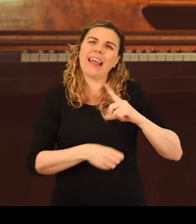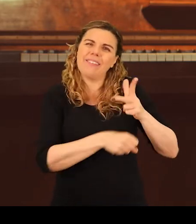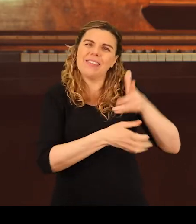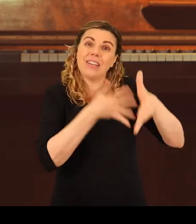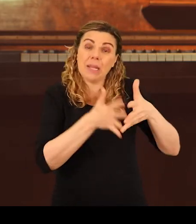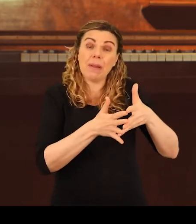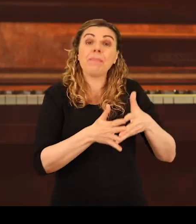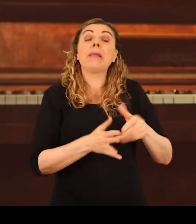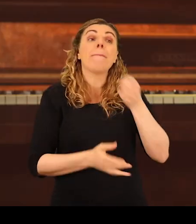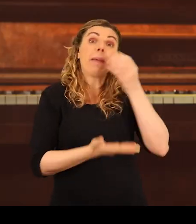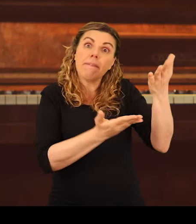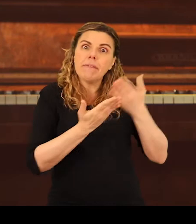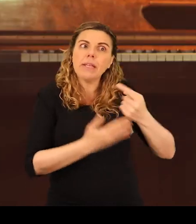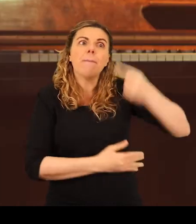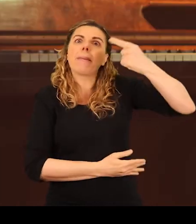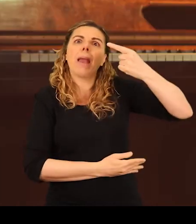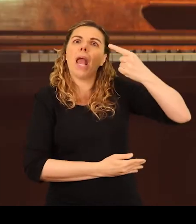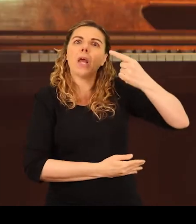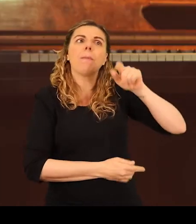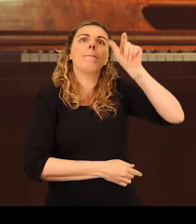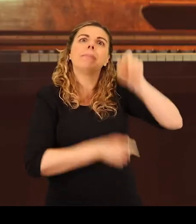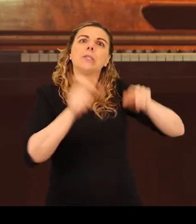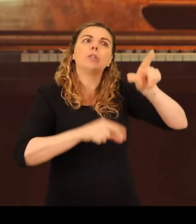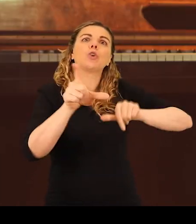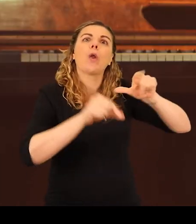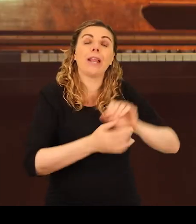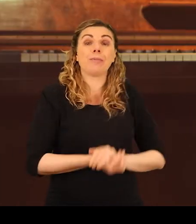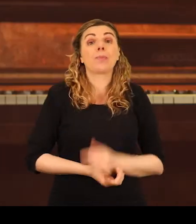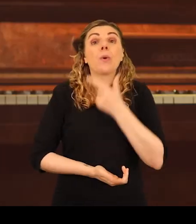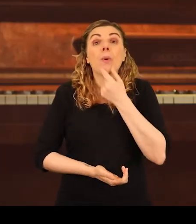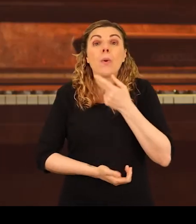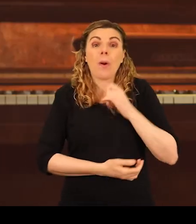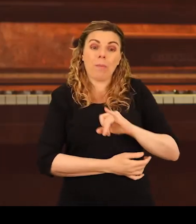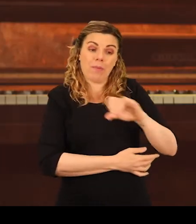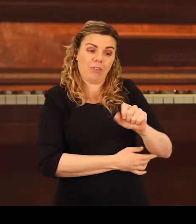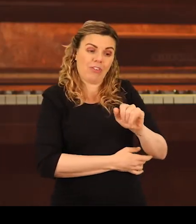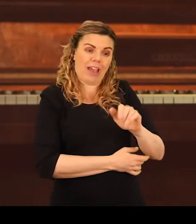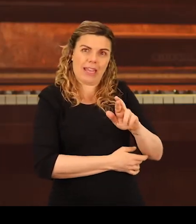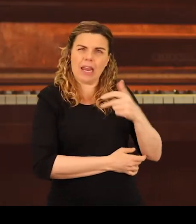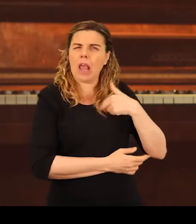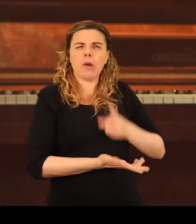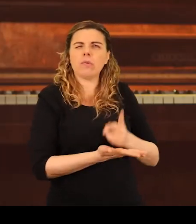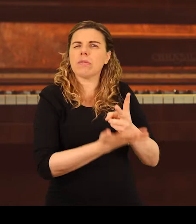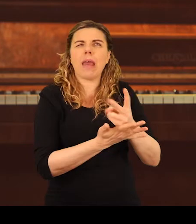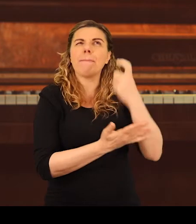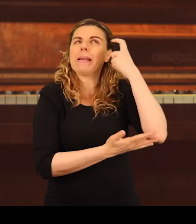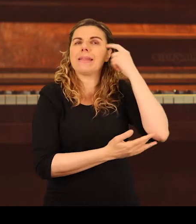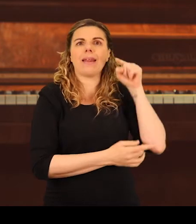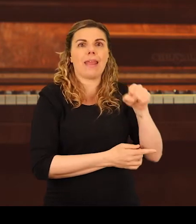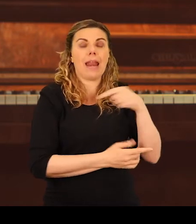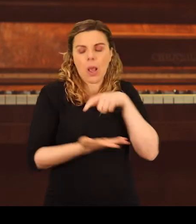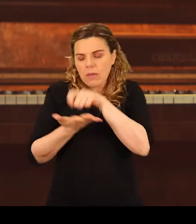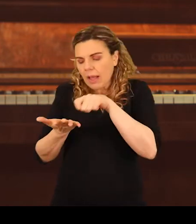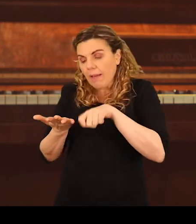faixas. E Bem-vindo tá no primeiro lugar da escolha das pessoas por aprenderem. O Jair sempre teve na minha mente, desde que